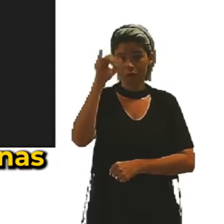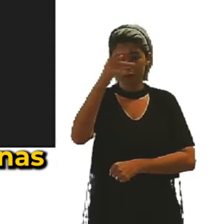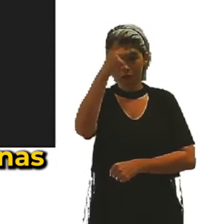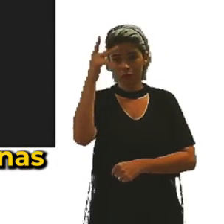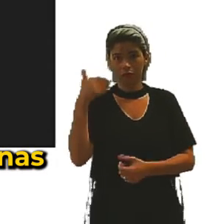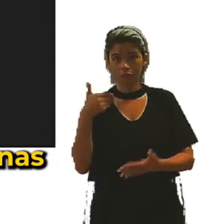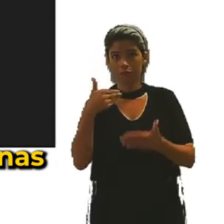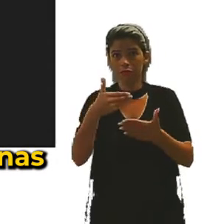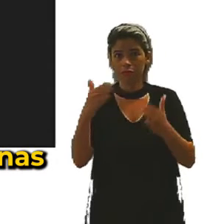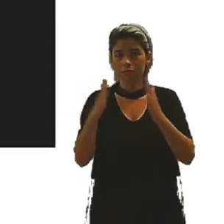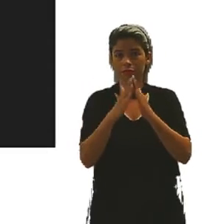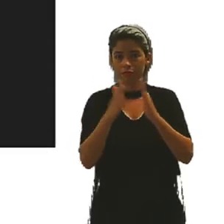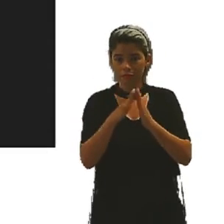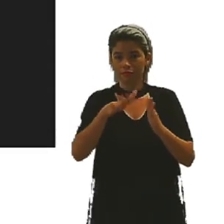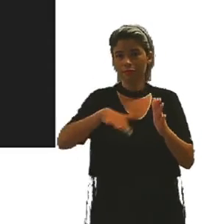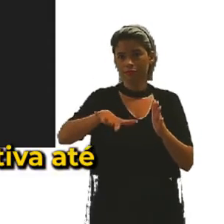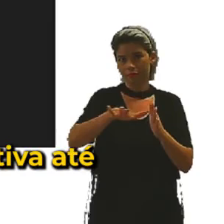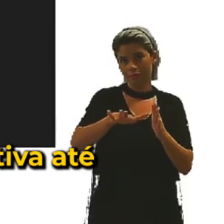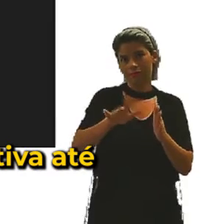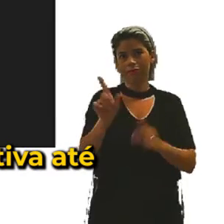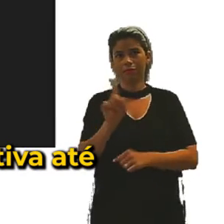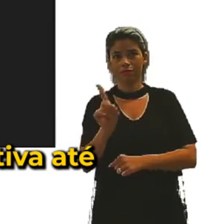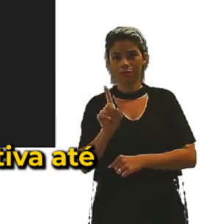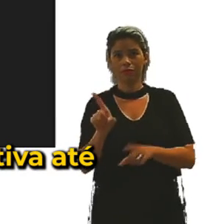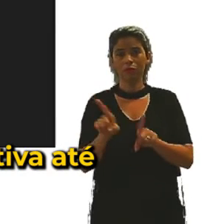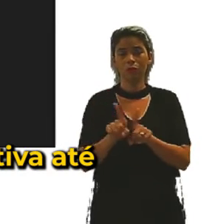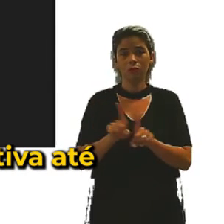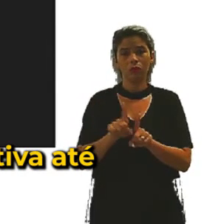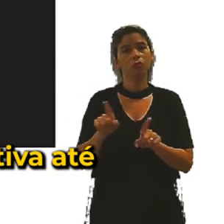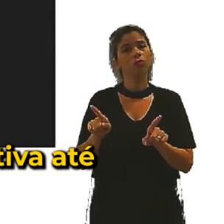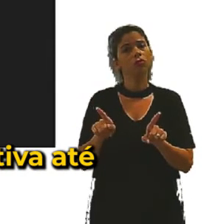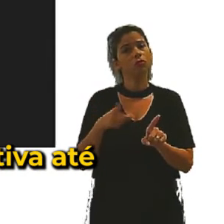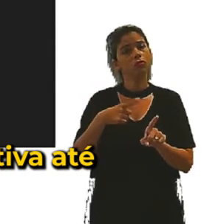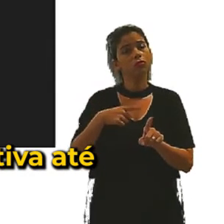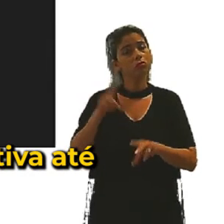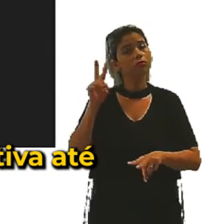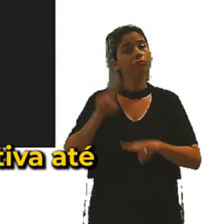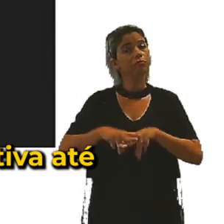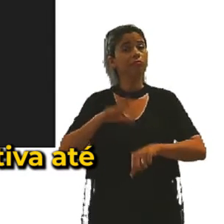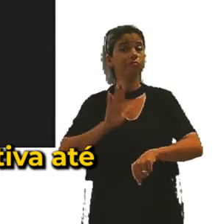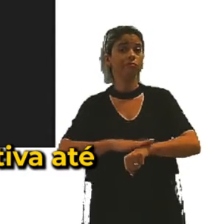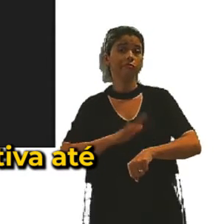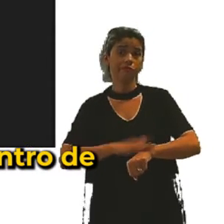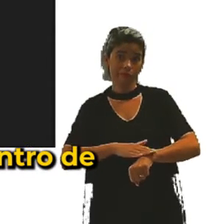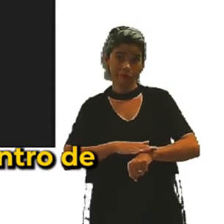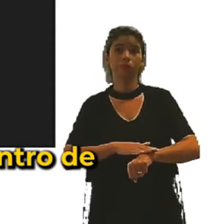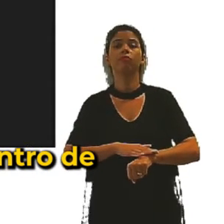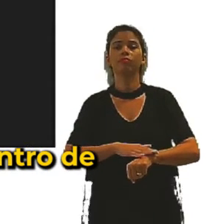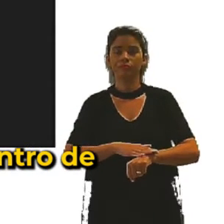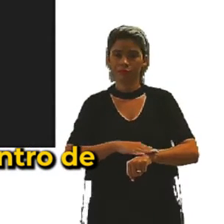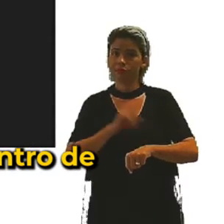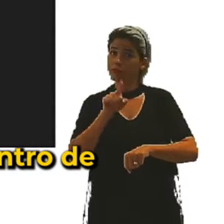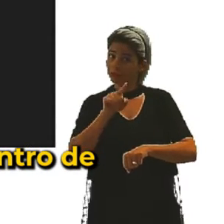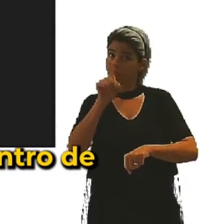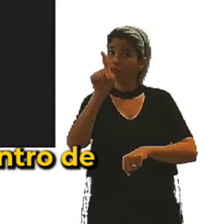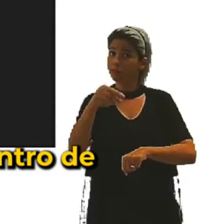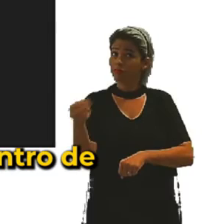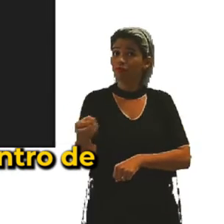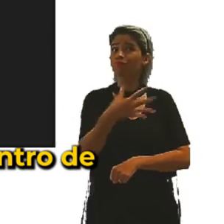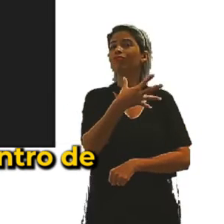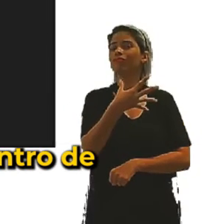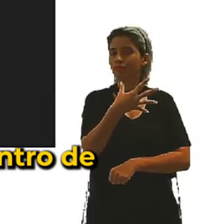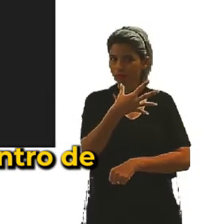chegando perto das zonas excluídas, além de podermos decretar prisão preventiva, até mesmo de ofício. Essa foi uma posição